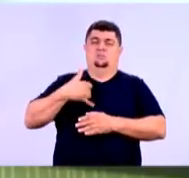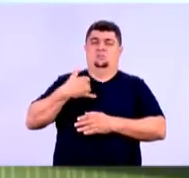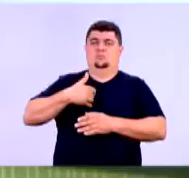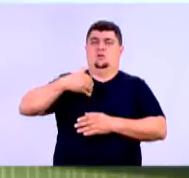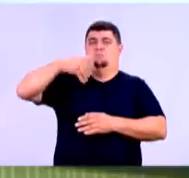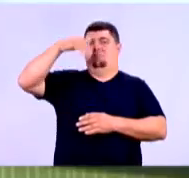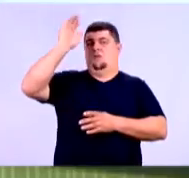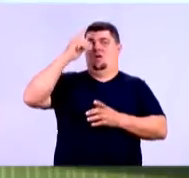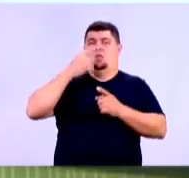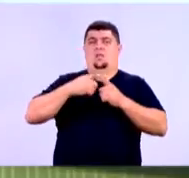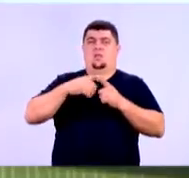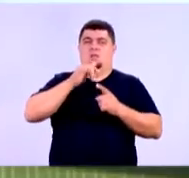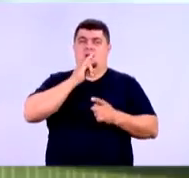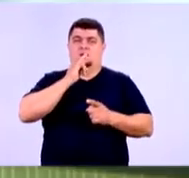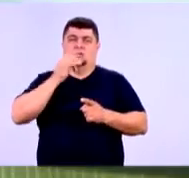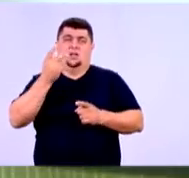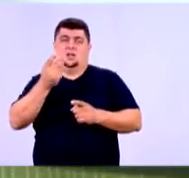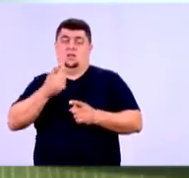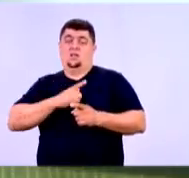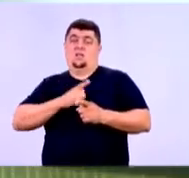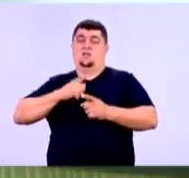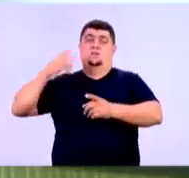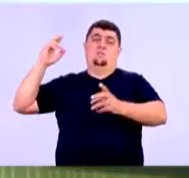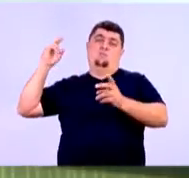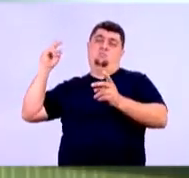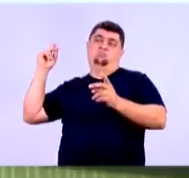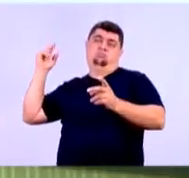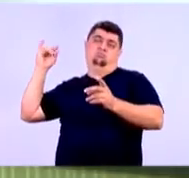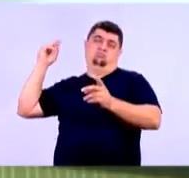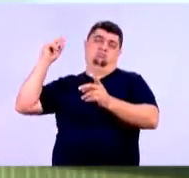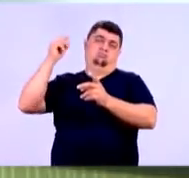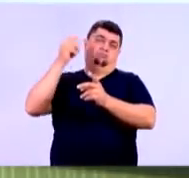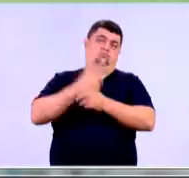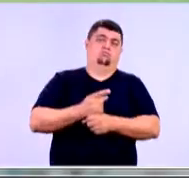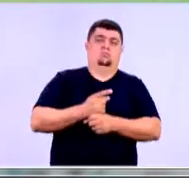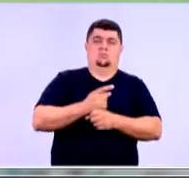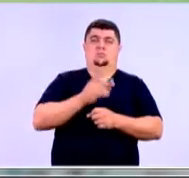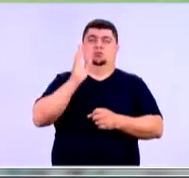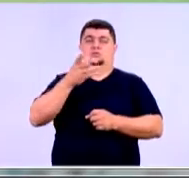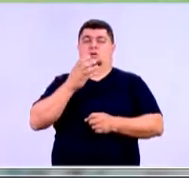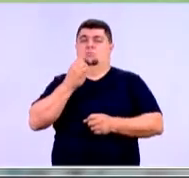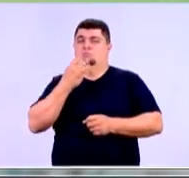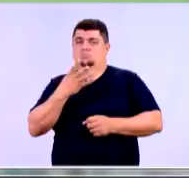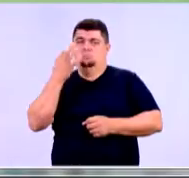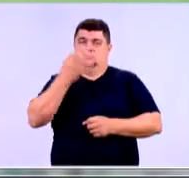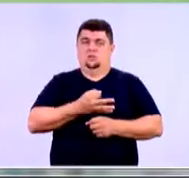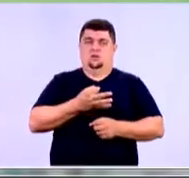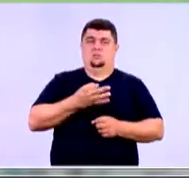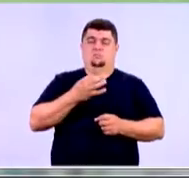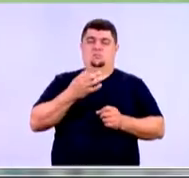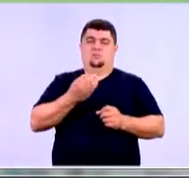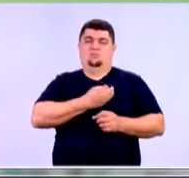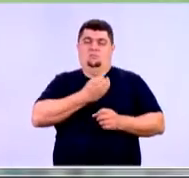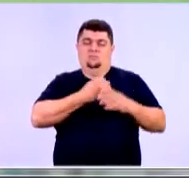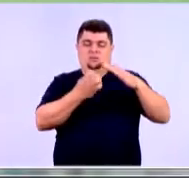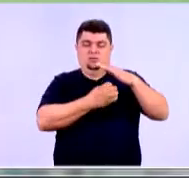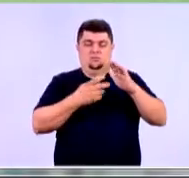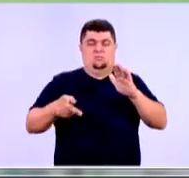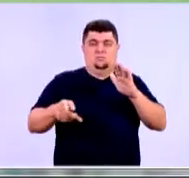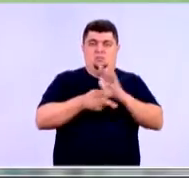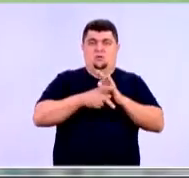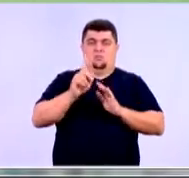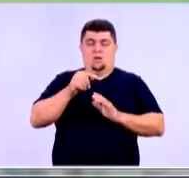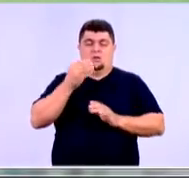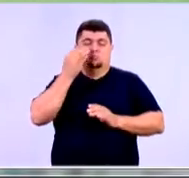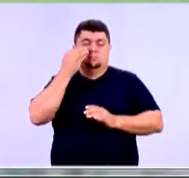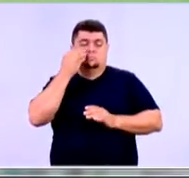consegue carregar consigo um histórico positivo. Então, o tempo de vida da empresa é um indicador a ser avaliado